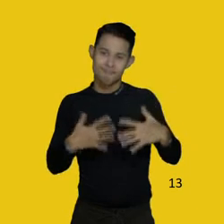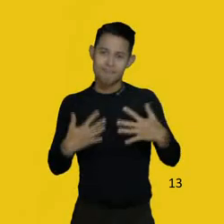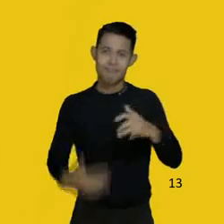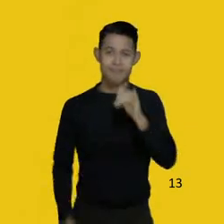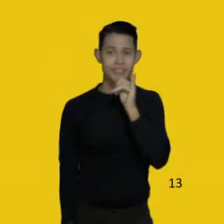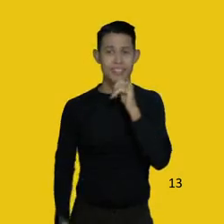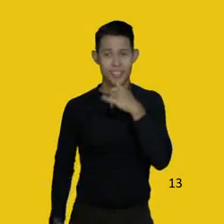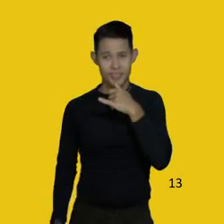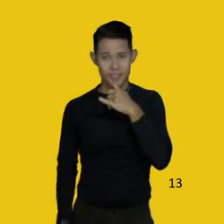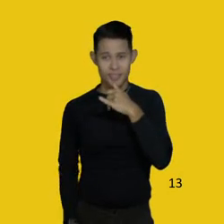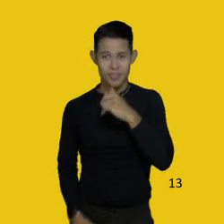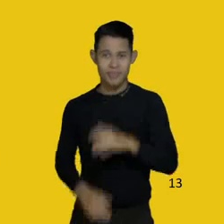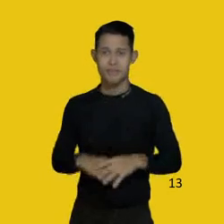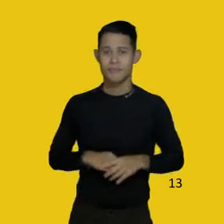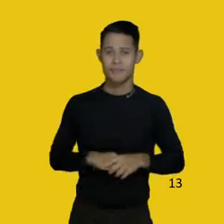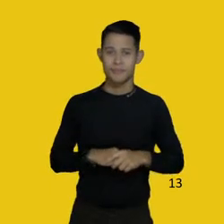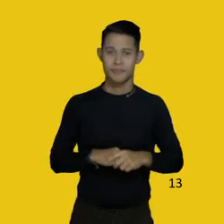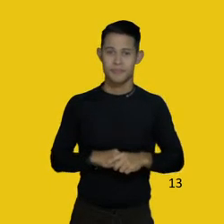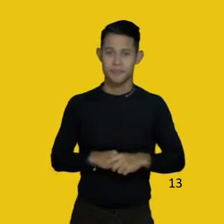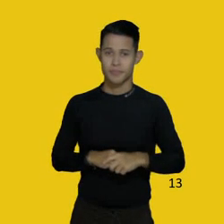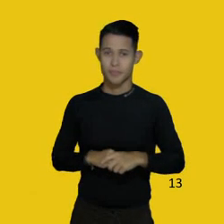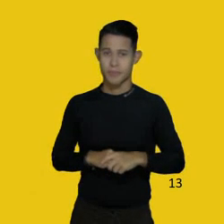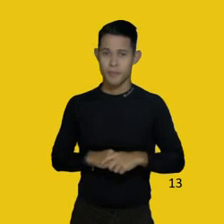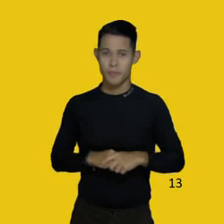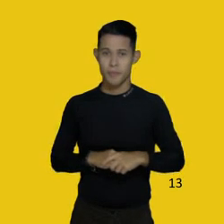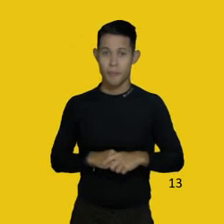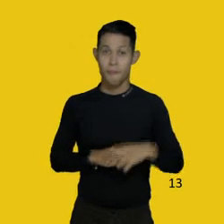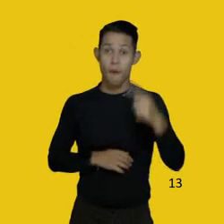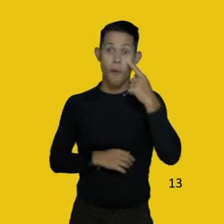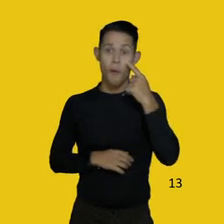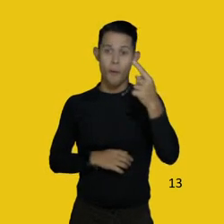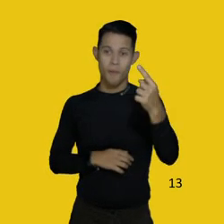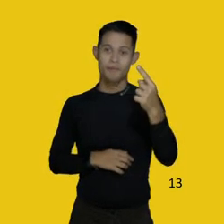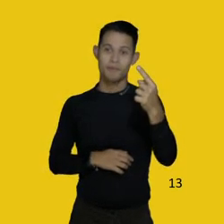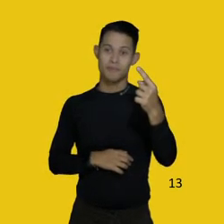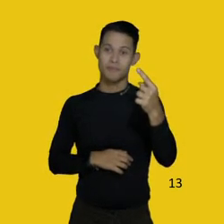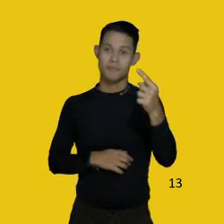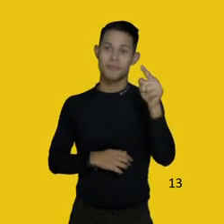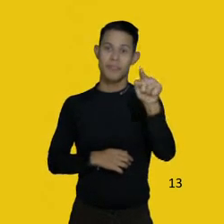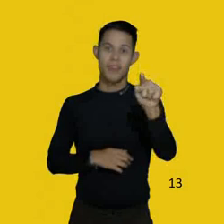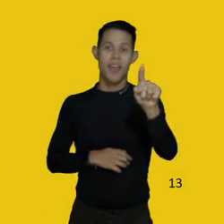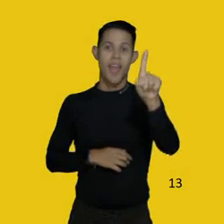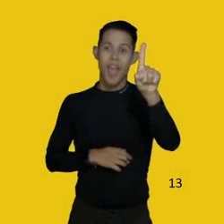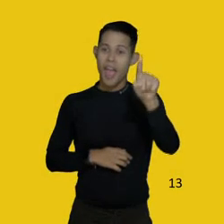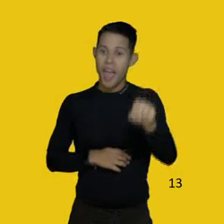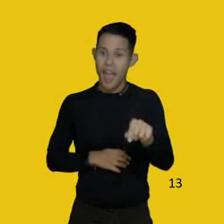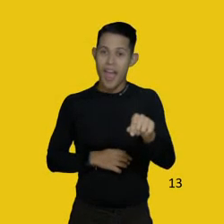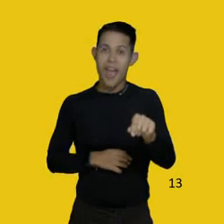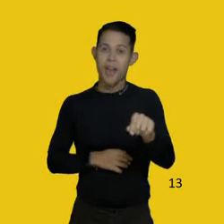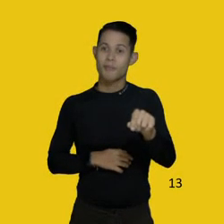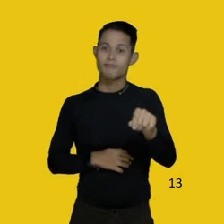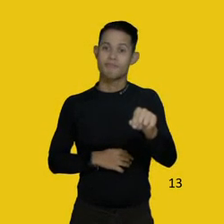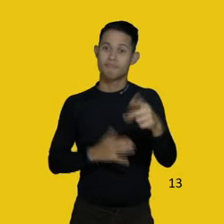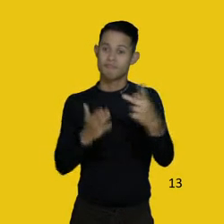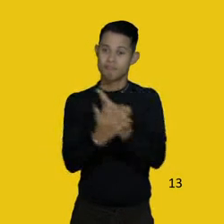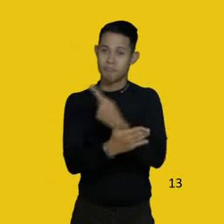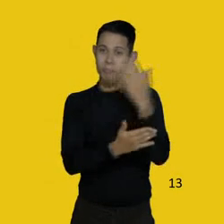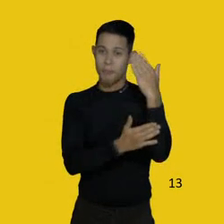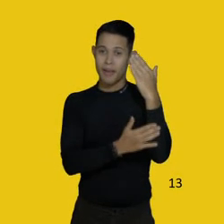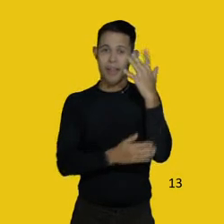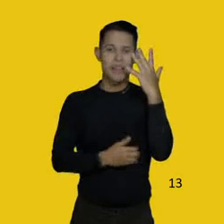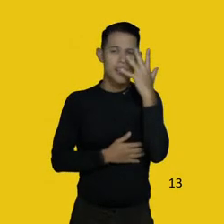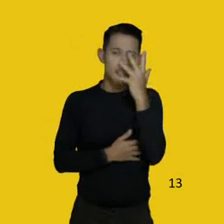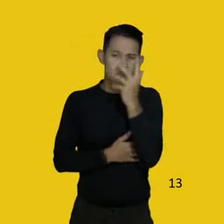próximo né E esse caso é um caso assim muito lindo uma criança veio fazer avaliação